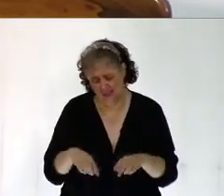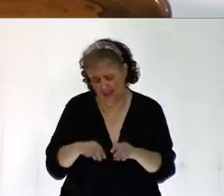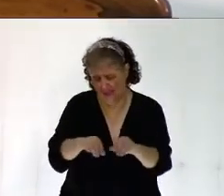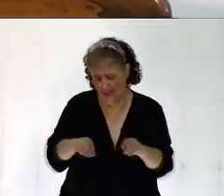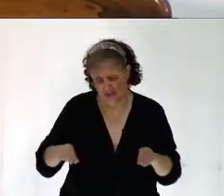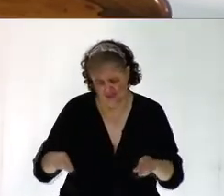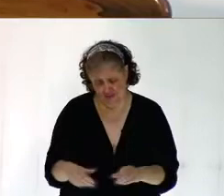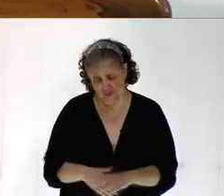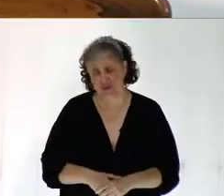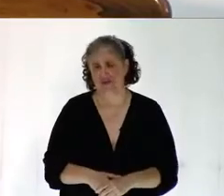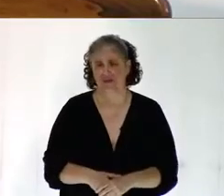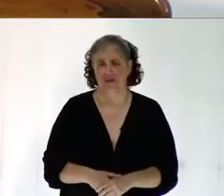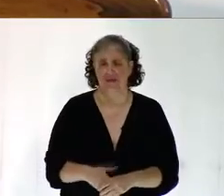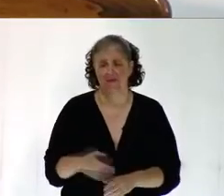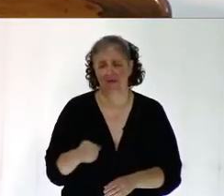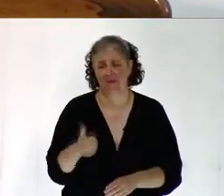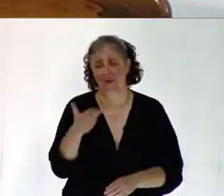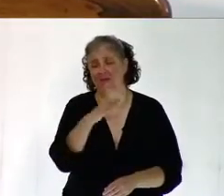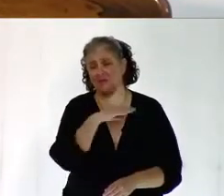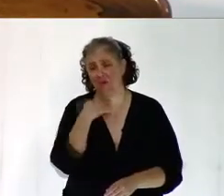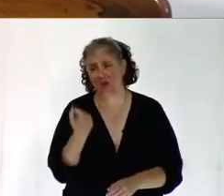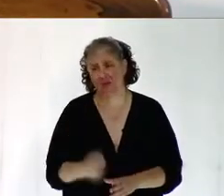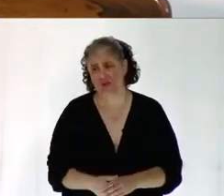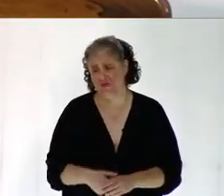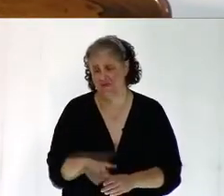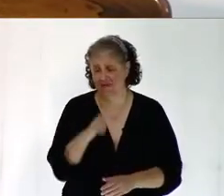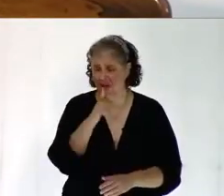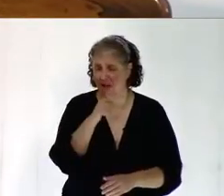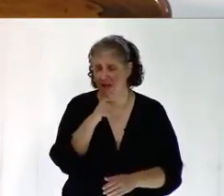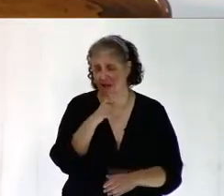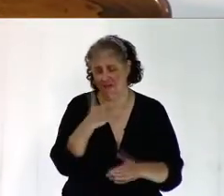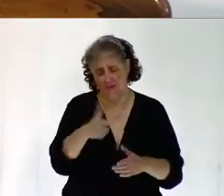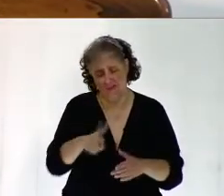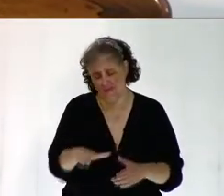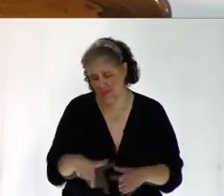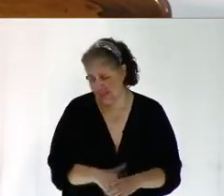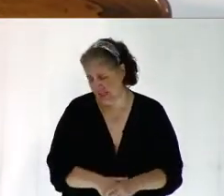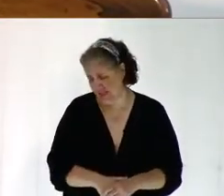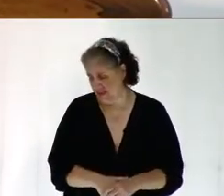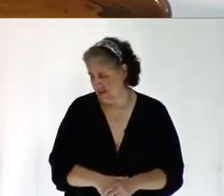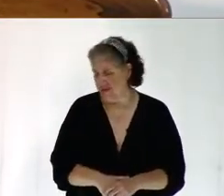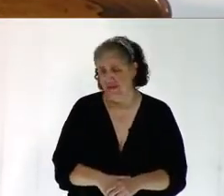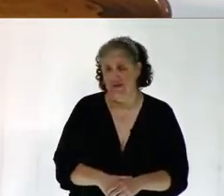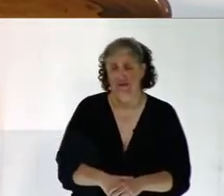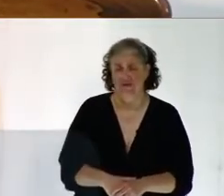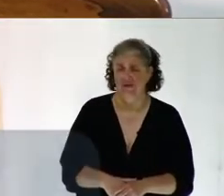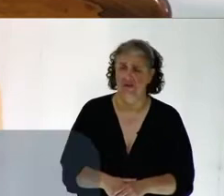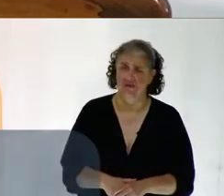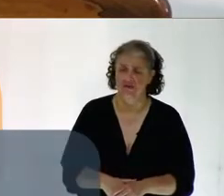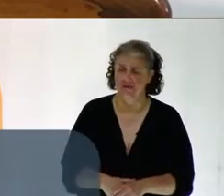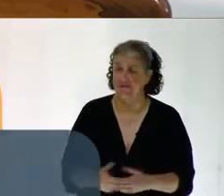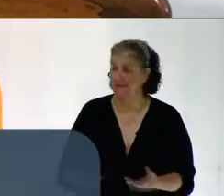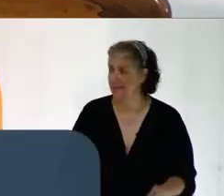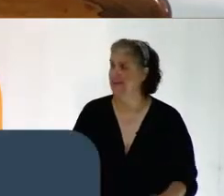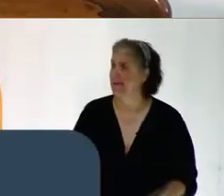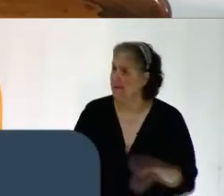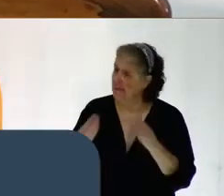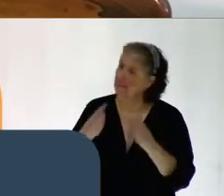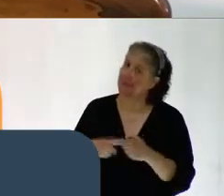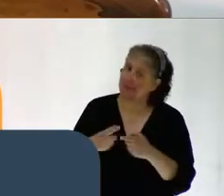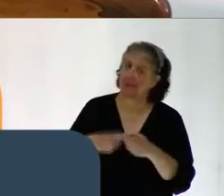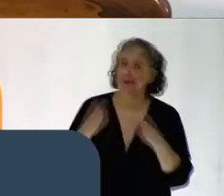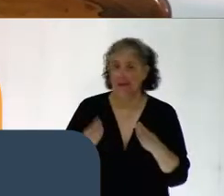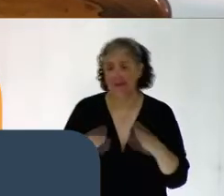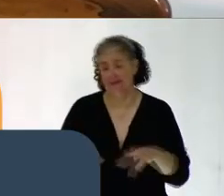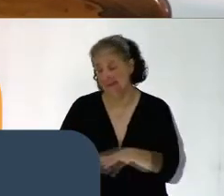gente tinha água lá agora não tem é para morrer que viemos para este lugar a grande liderança moisés